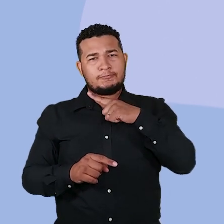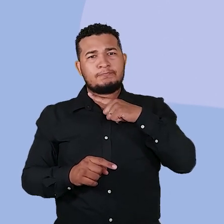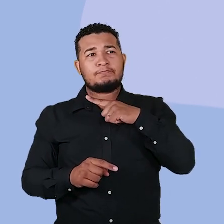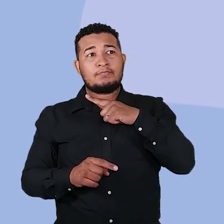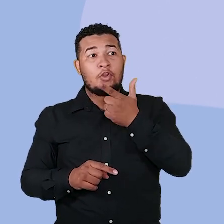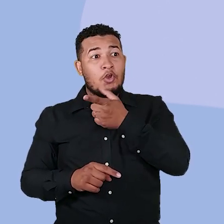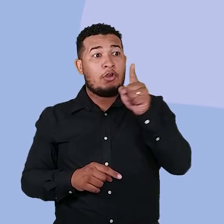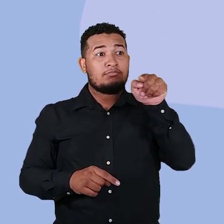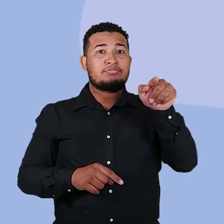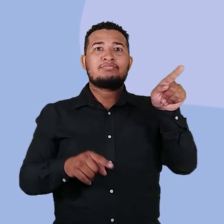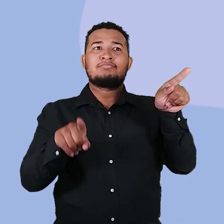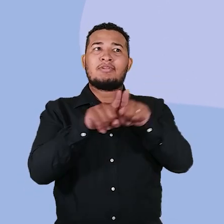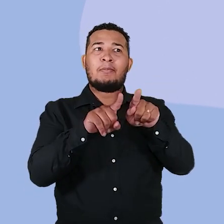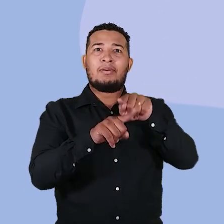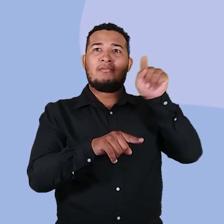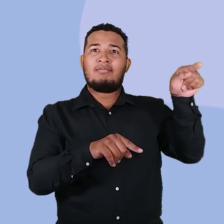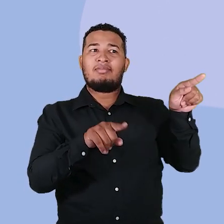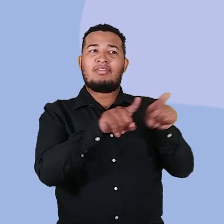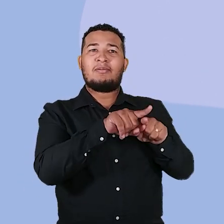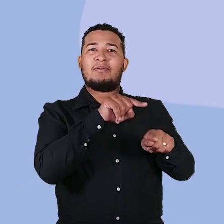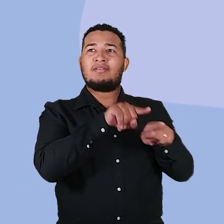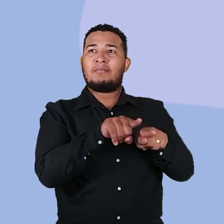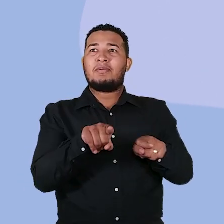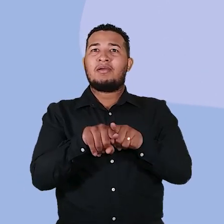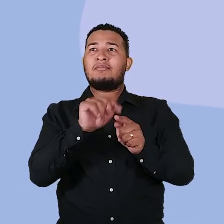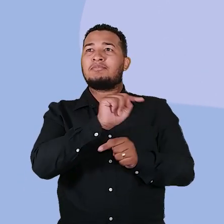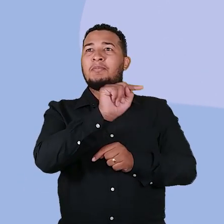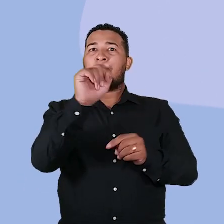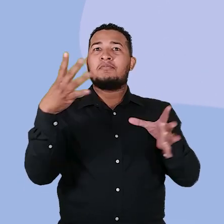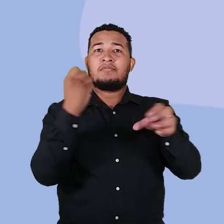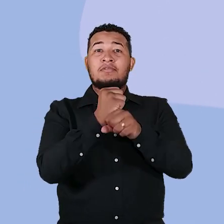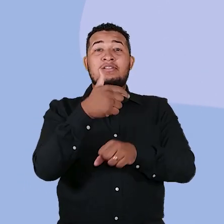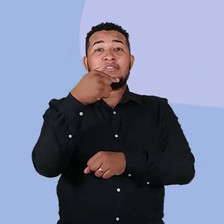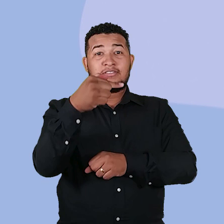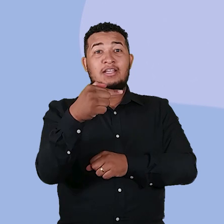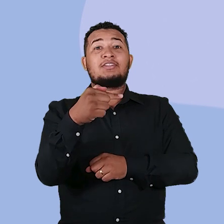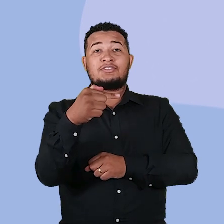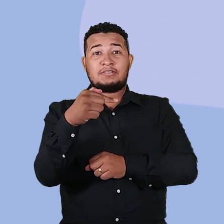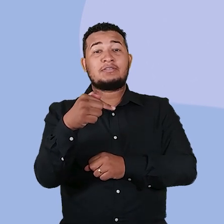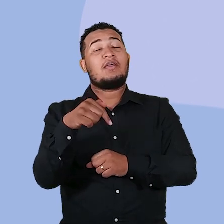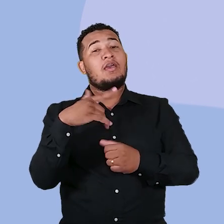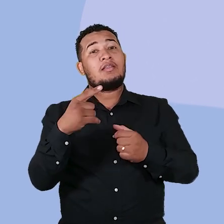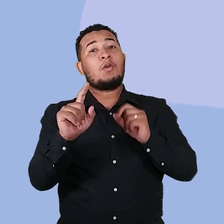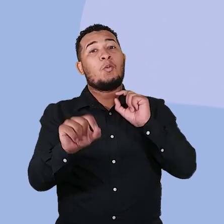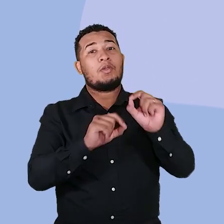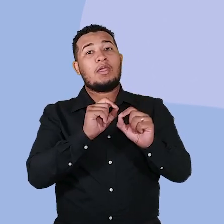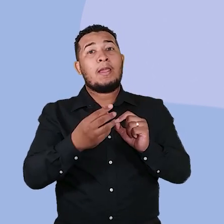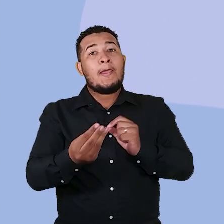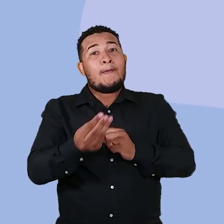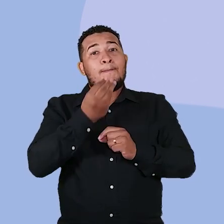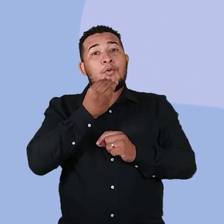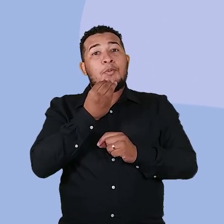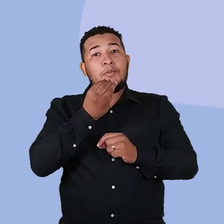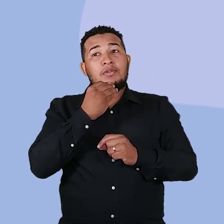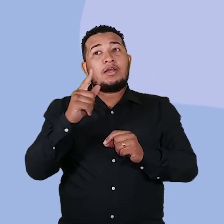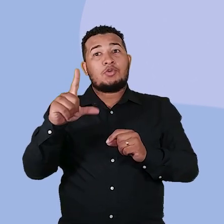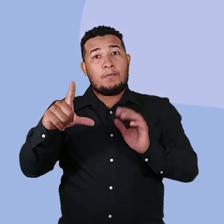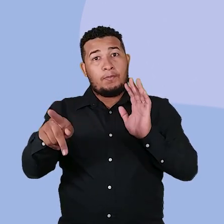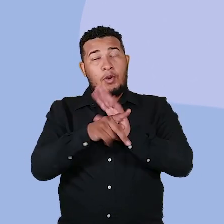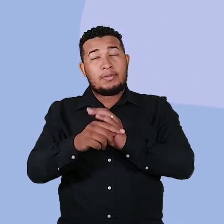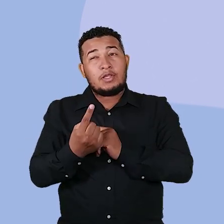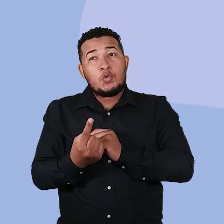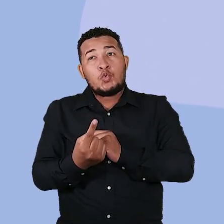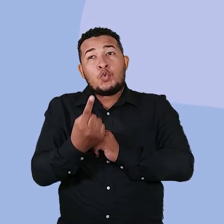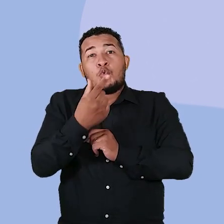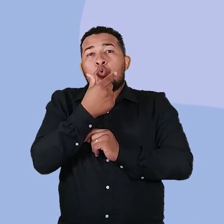pelo menos um menino olha aqui também aqui também aqui também quantos então em 7 dias vemos então que a probabilidade